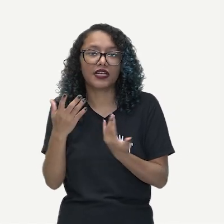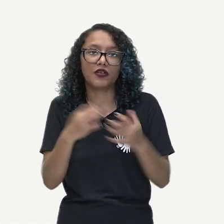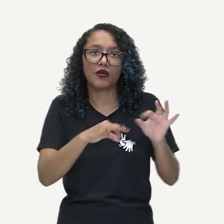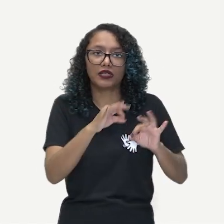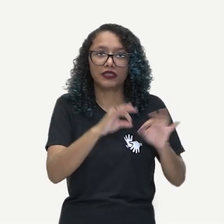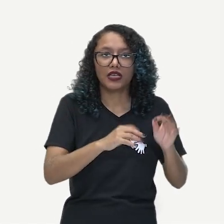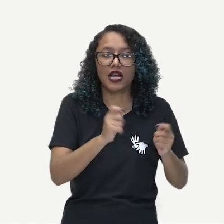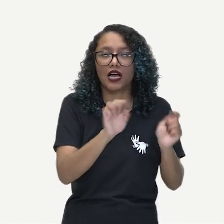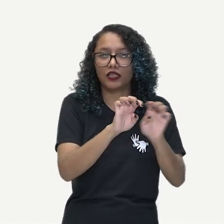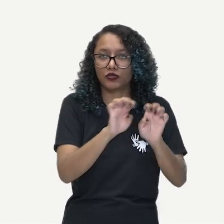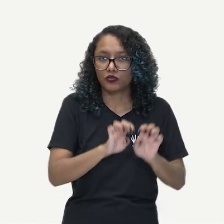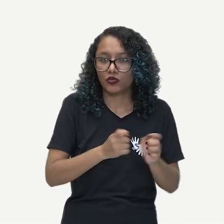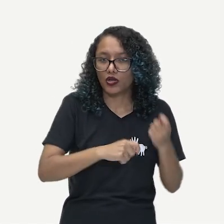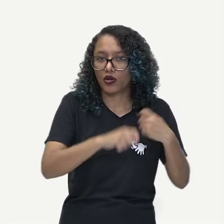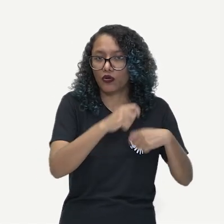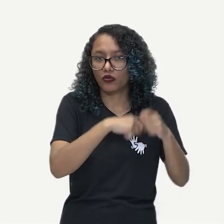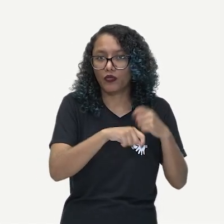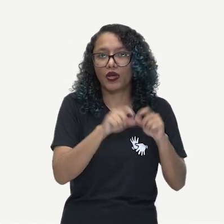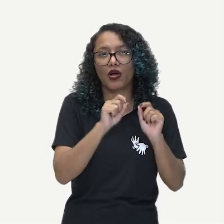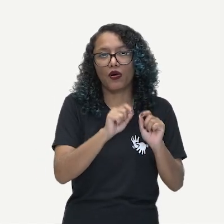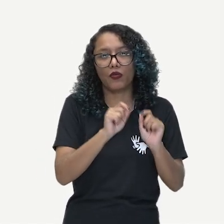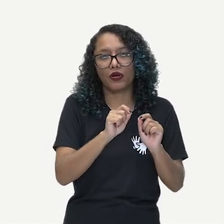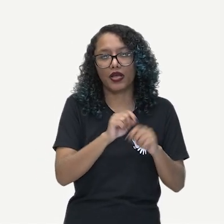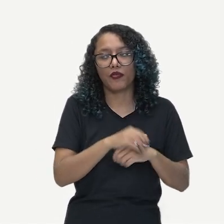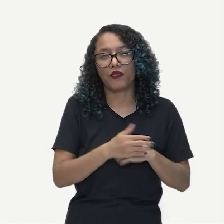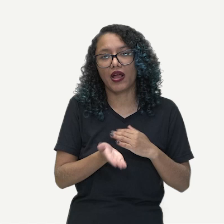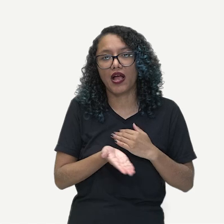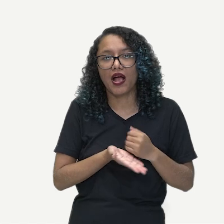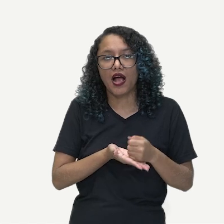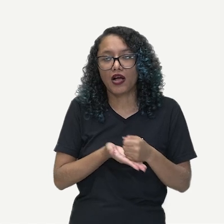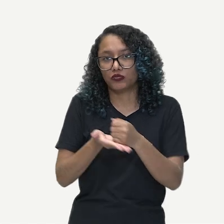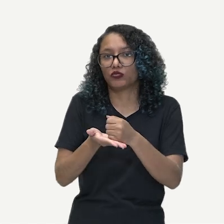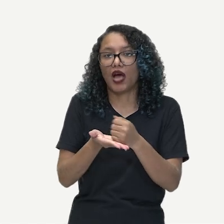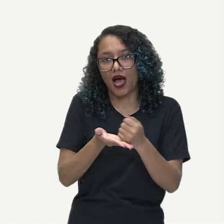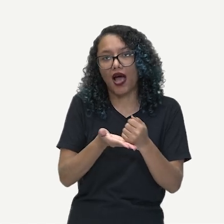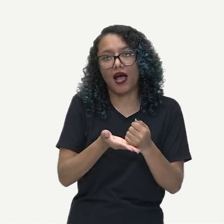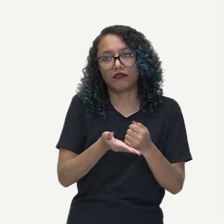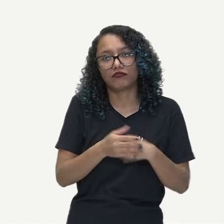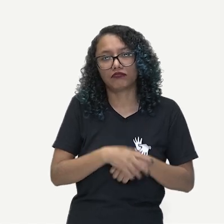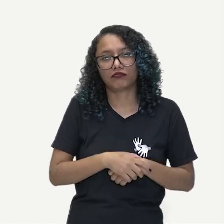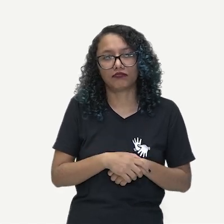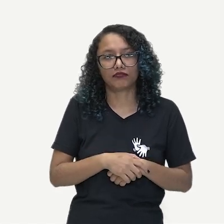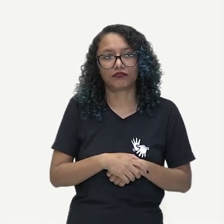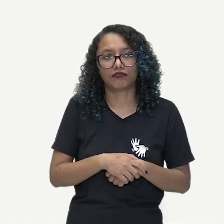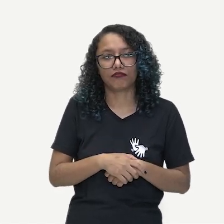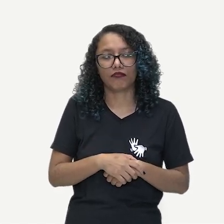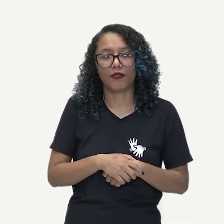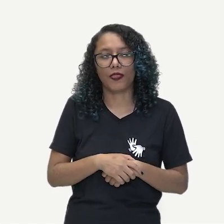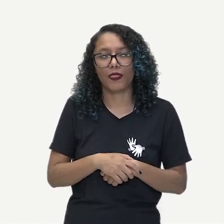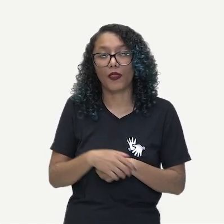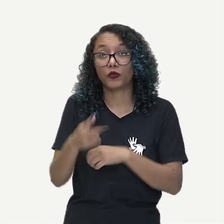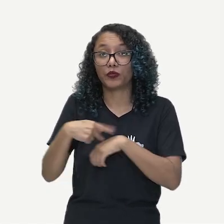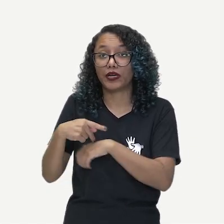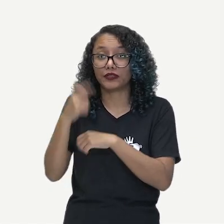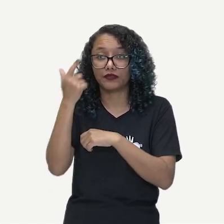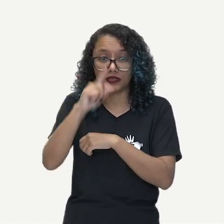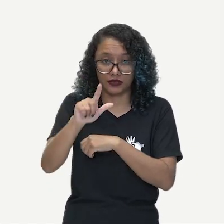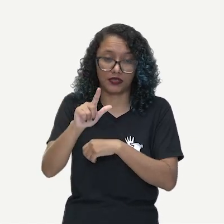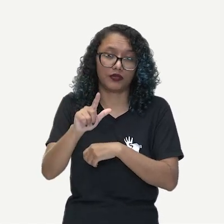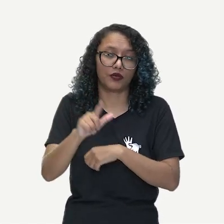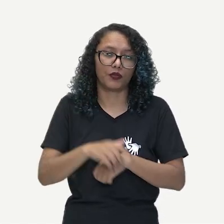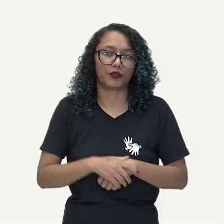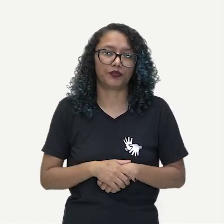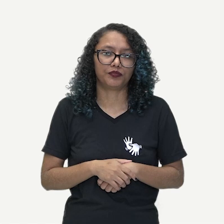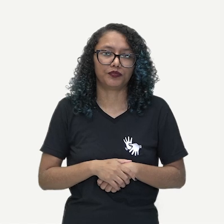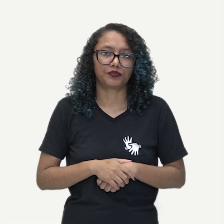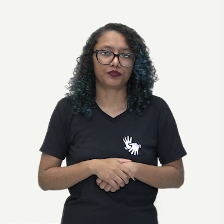para compensar os vencedores da guerra. As derrotas da Alemanha e do Império Austro-Húngaro na Primeira Guerra